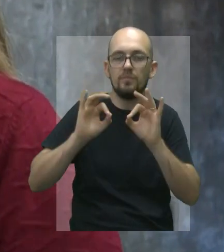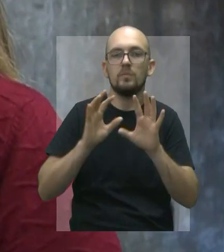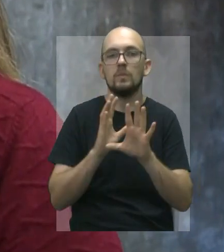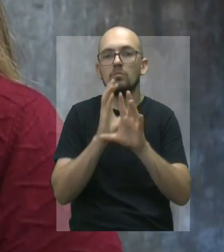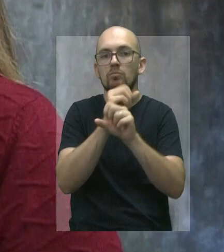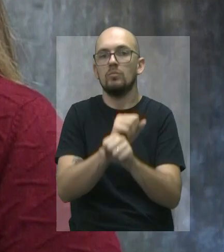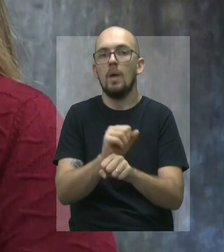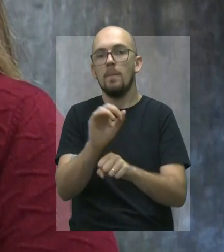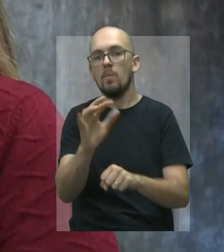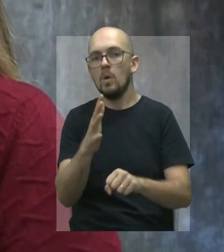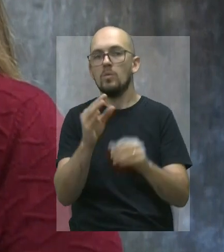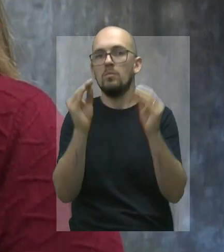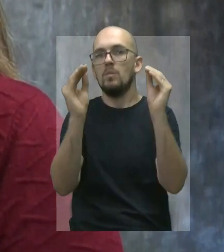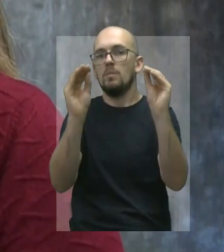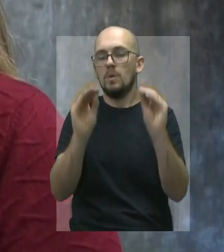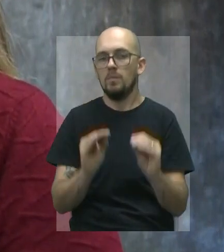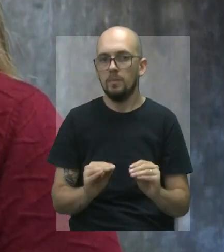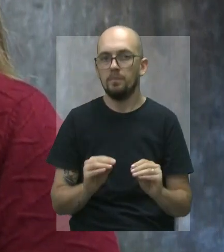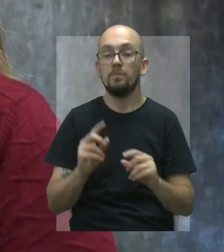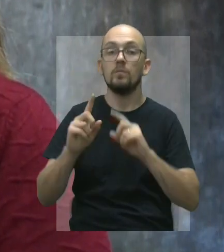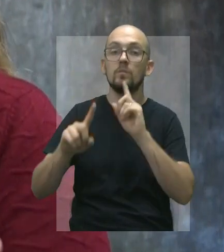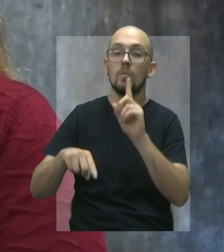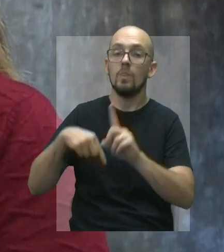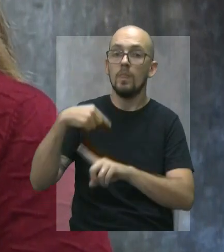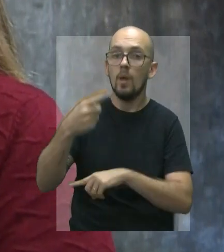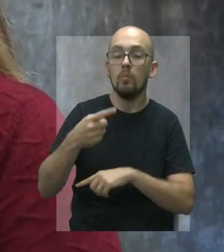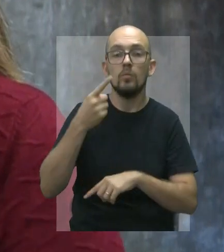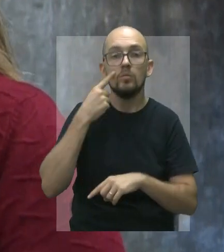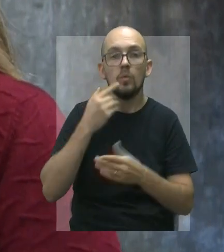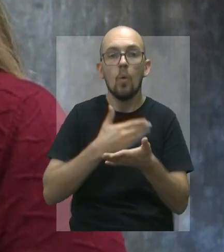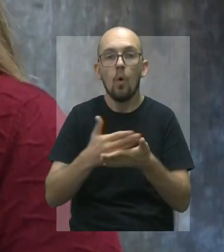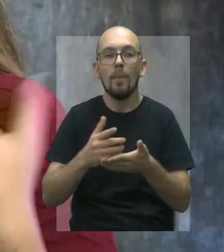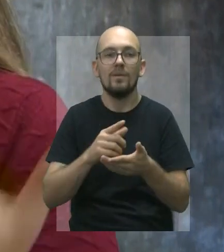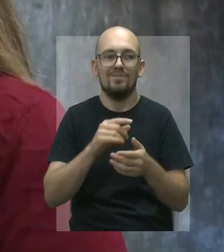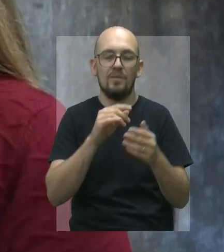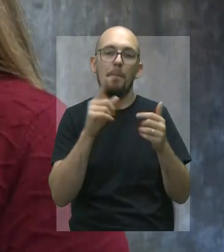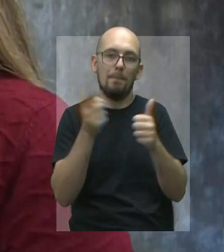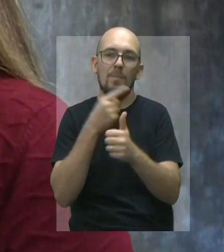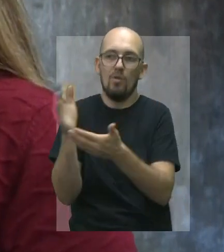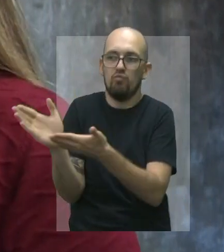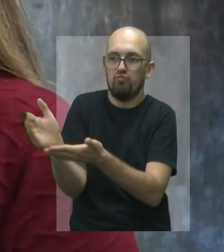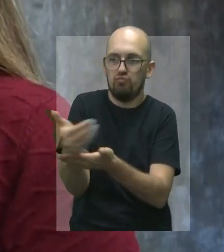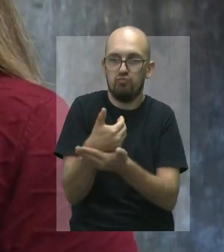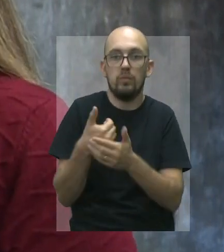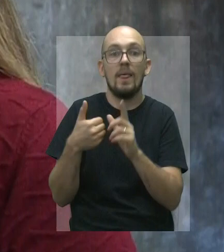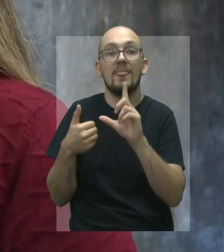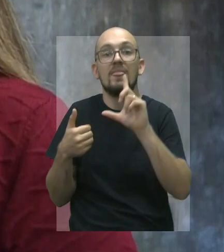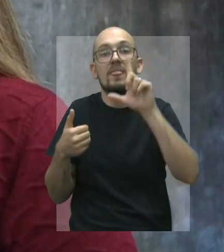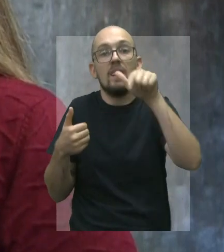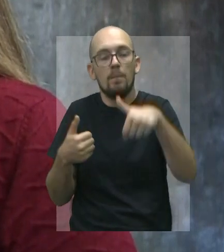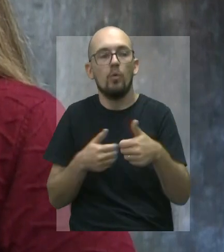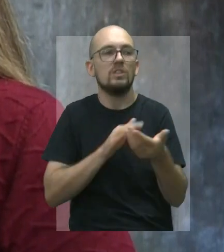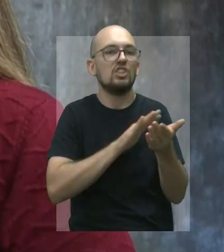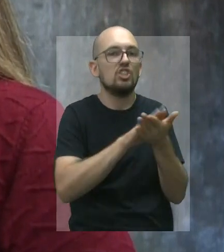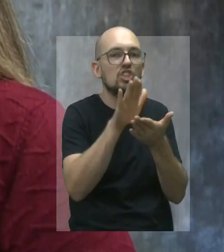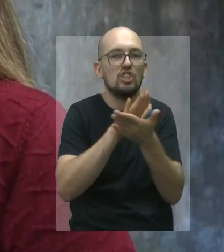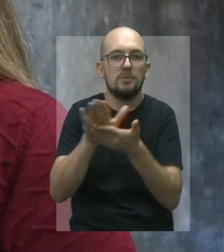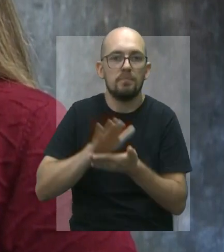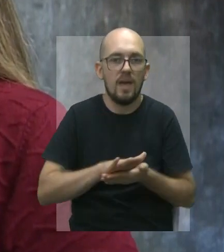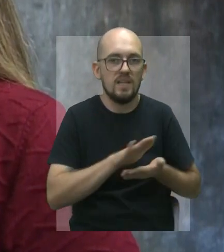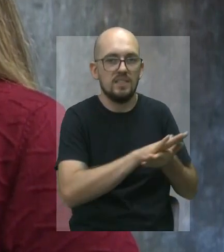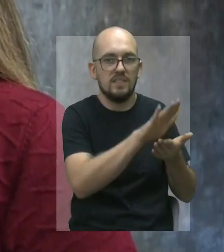receita. Depois, a gente começa a estimar as despesas com base no que nós vamos arrecadar, né? Então, primeiro a